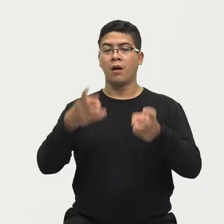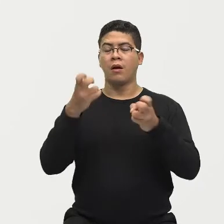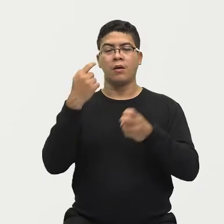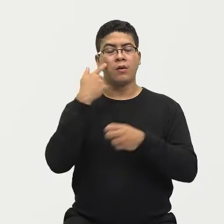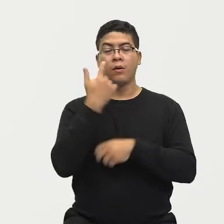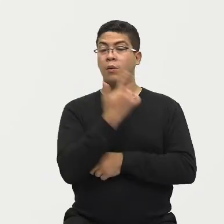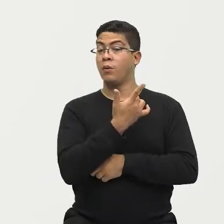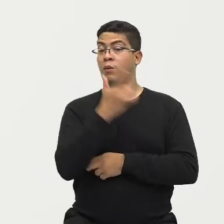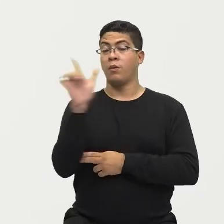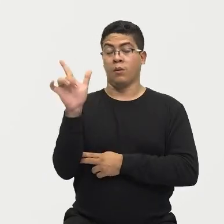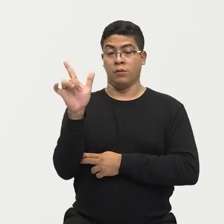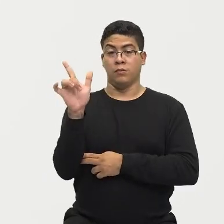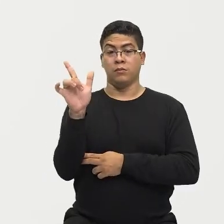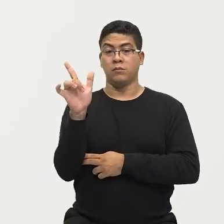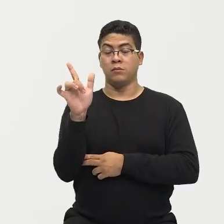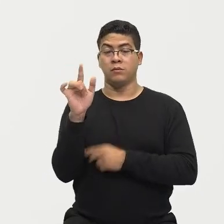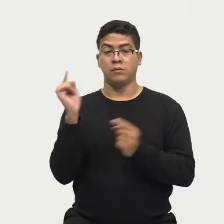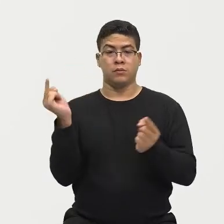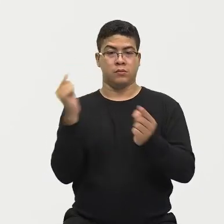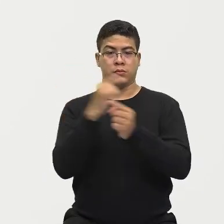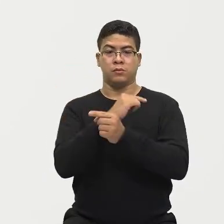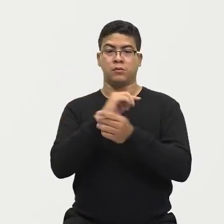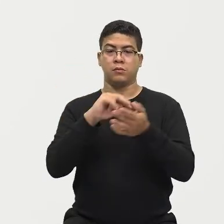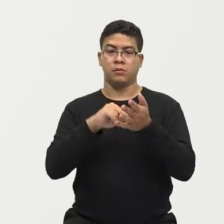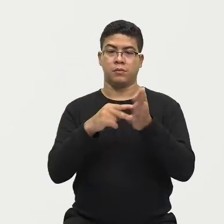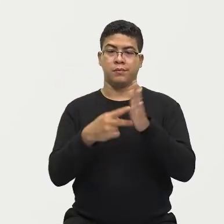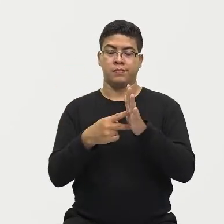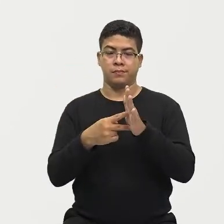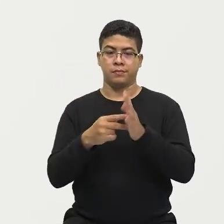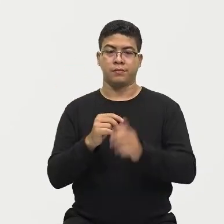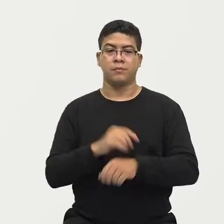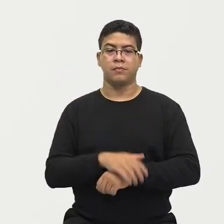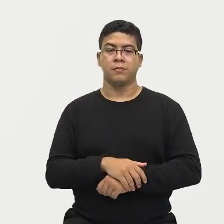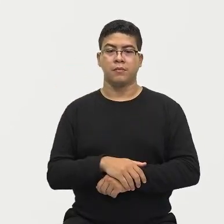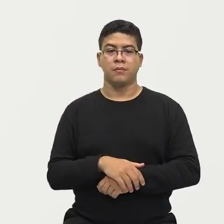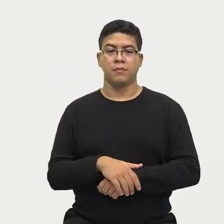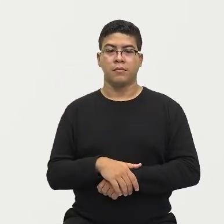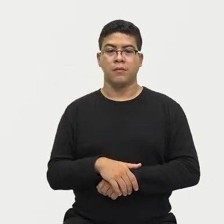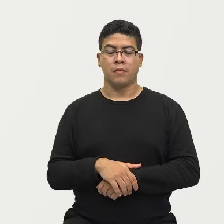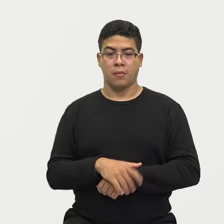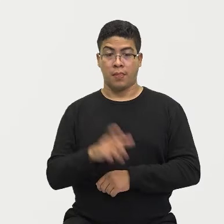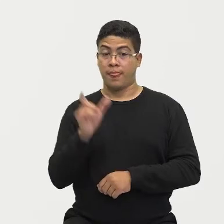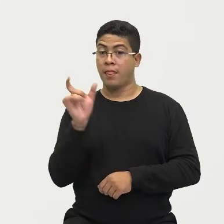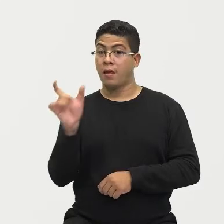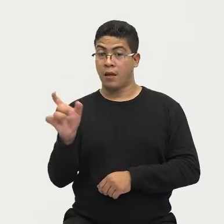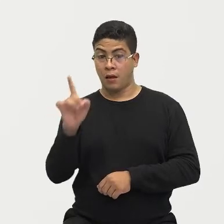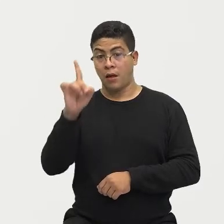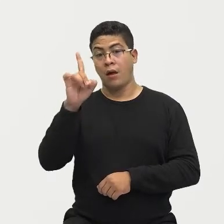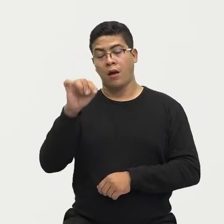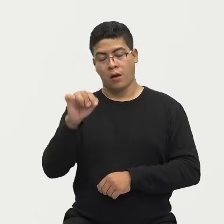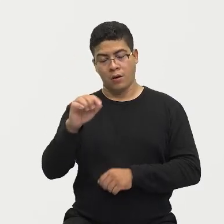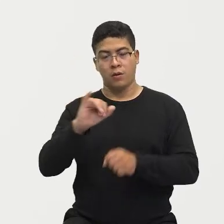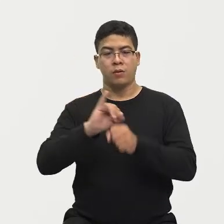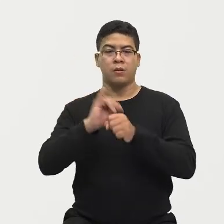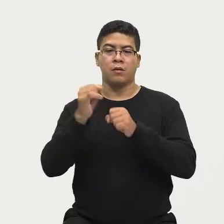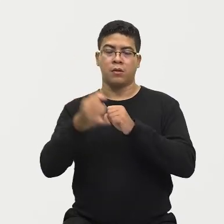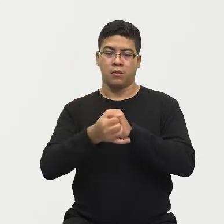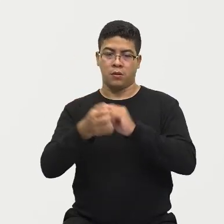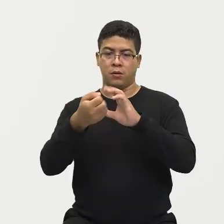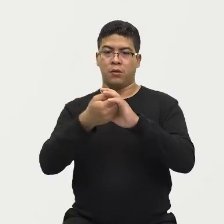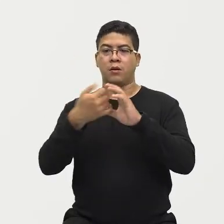sentido. Olha só. Aqui, forte é um adjetivo, ele é um caracterizador,